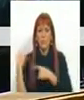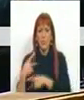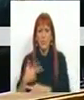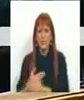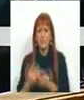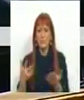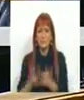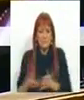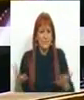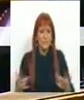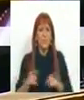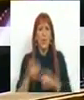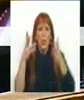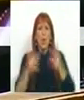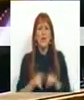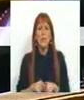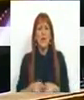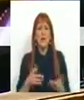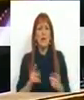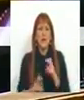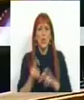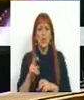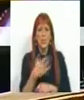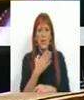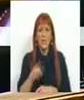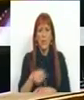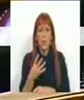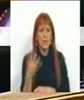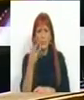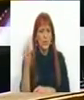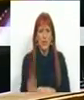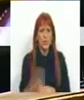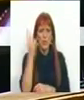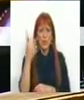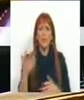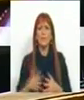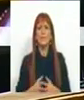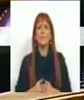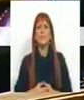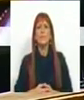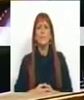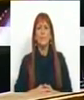austeritário. Ou seja, o orçamento não sobe 7,4%.